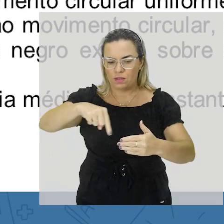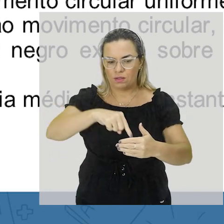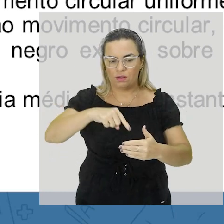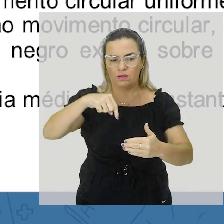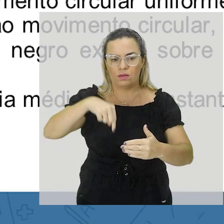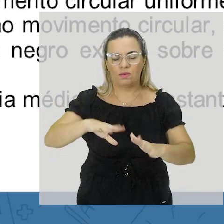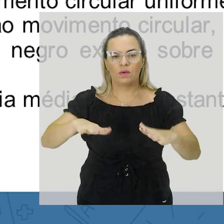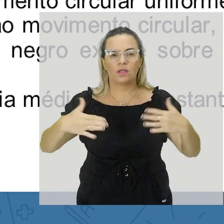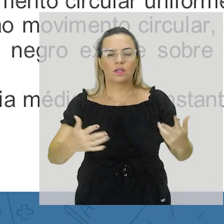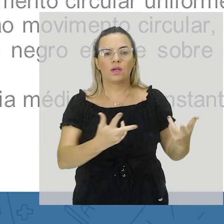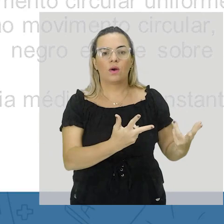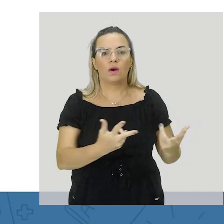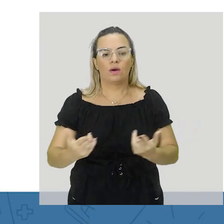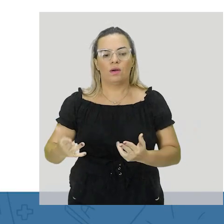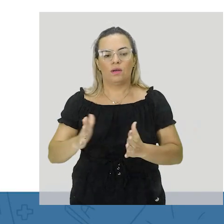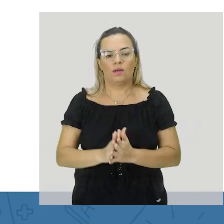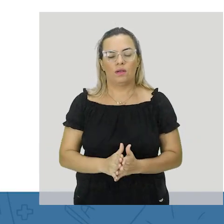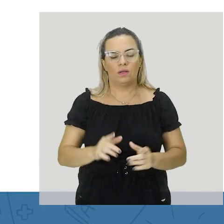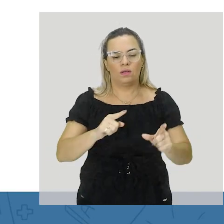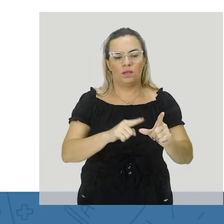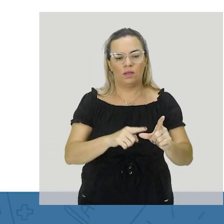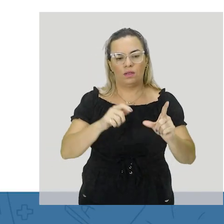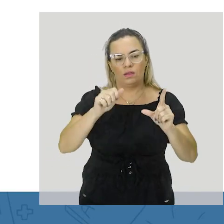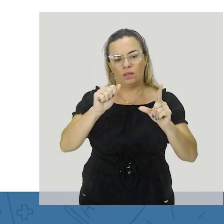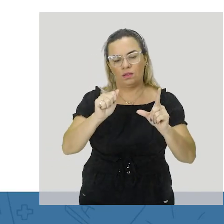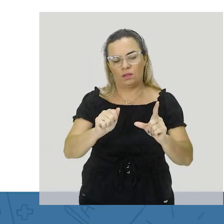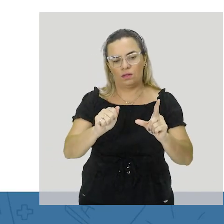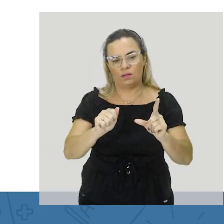né? Aí nós temos as opções,